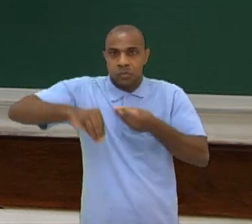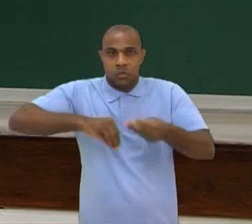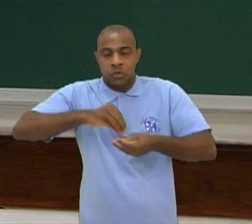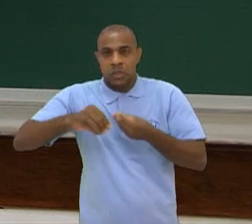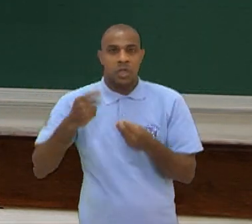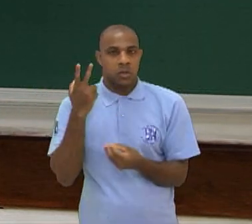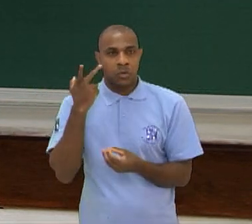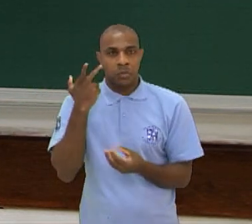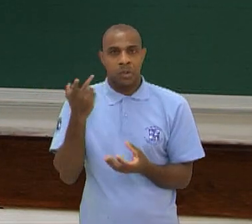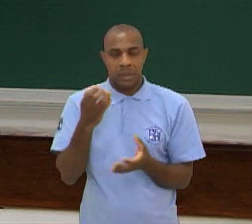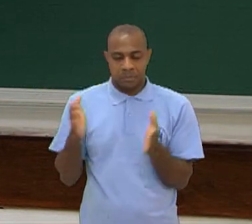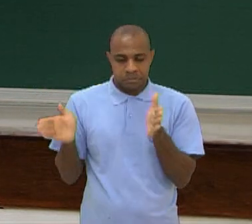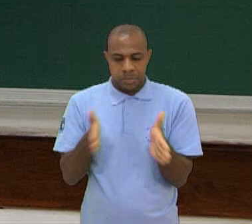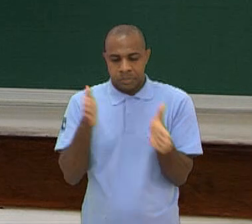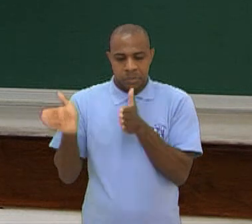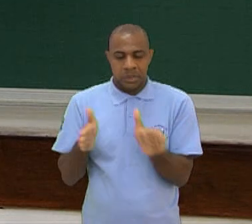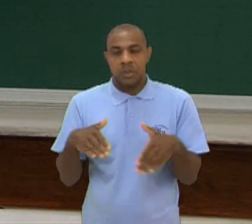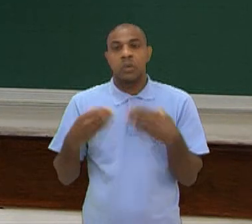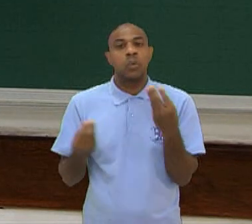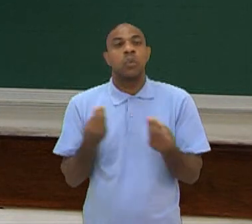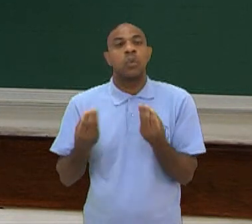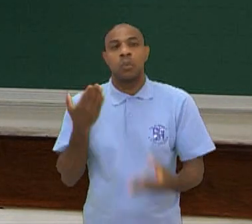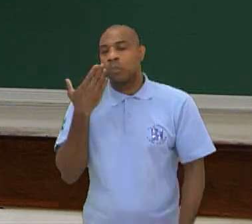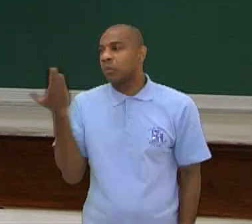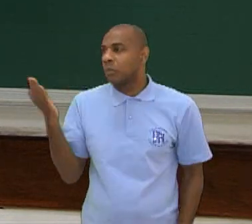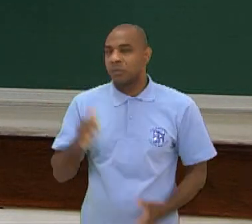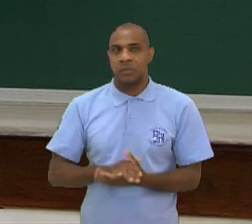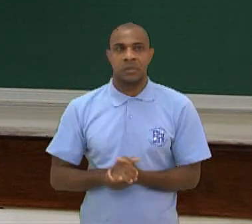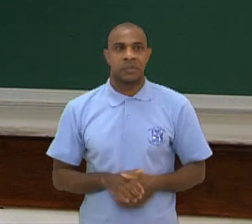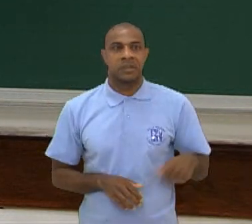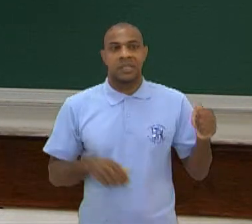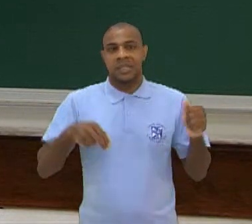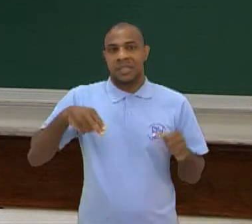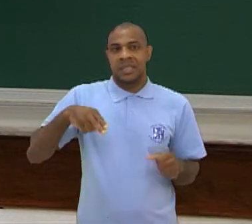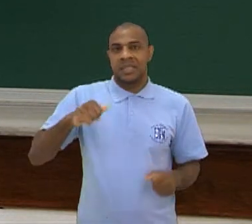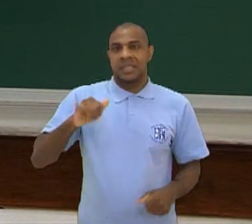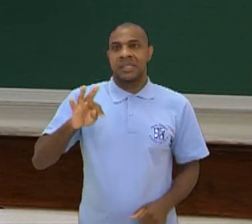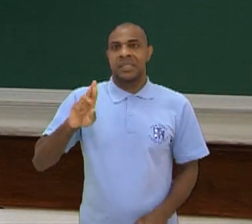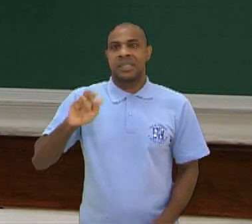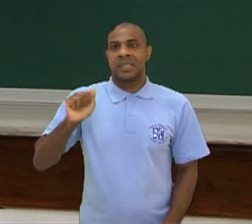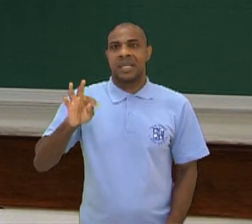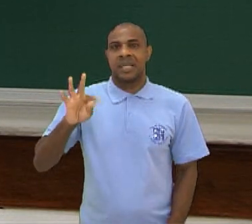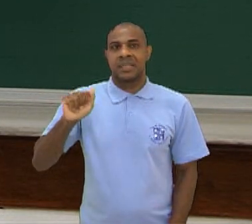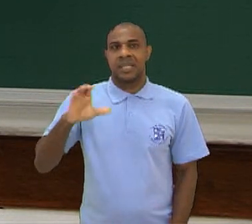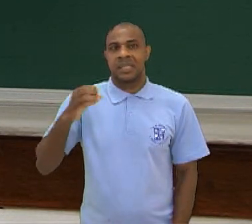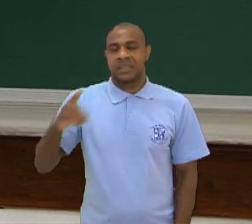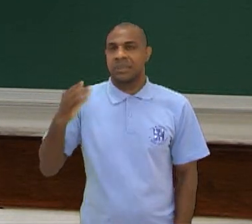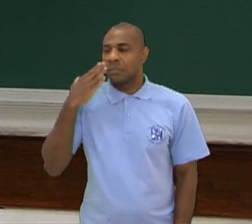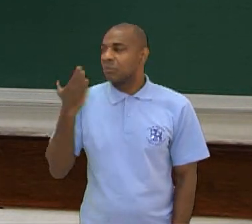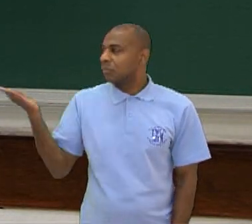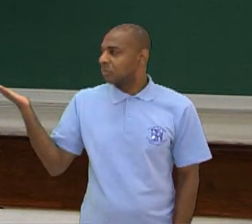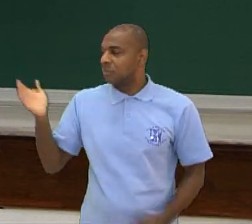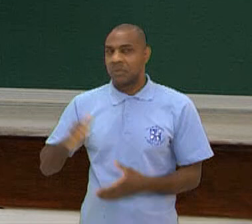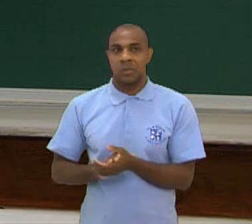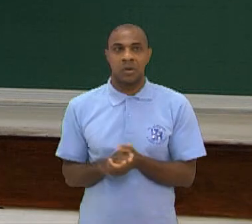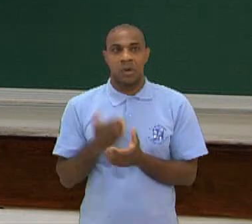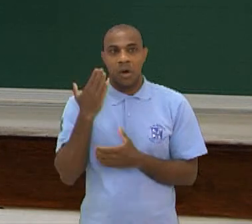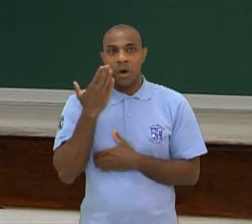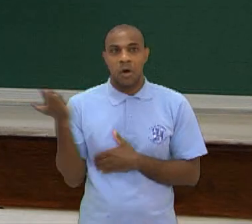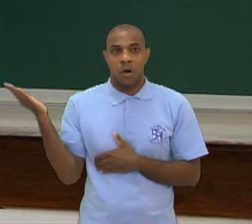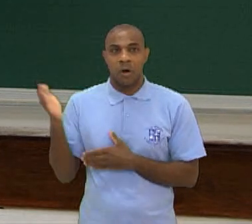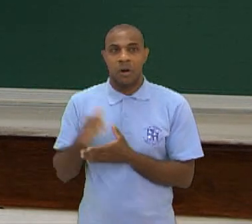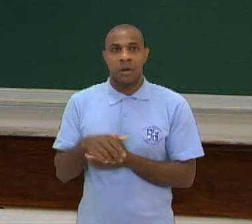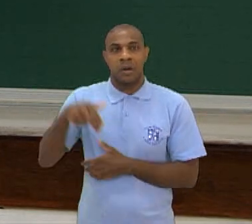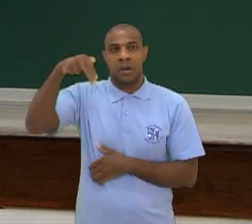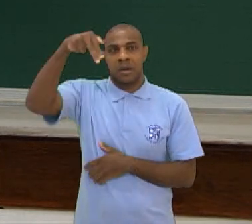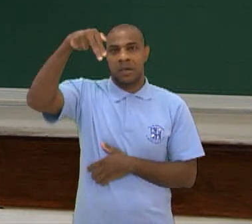é produzido em qual etapa? Na etapa de nitratação. Vamos lembrar qual que é ela, gente? Vamos voltar aqui os slides. Ó. A nitratação é essa aqui, ó,